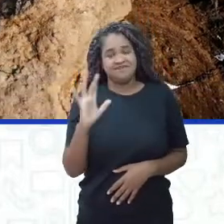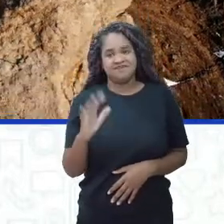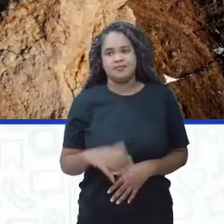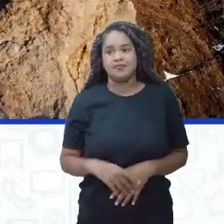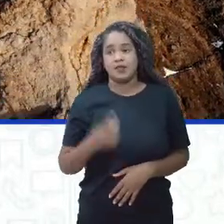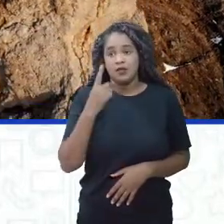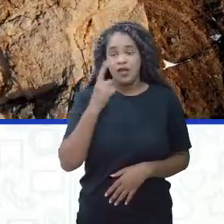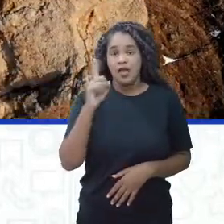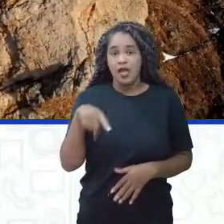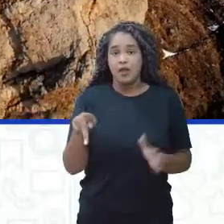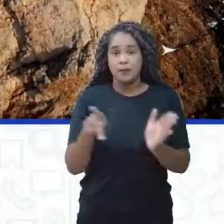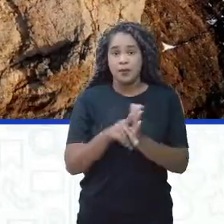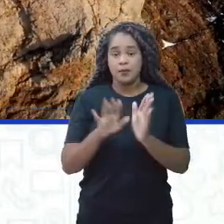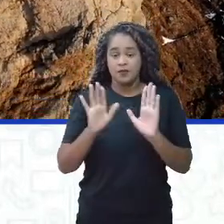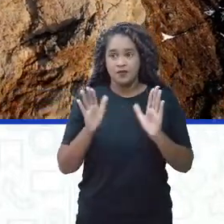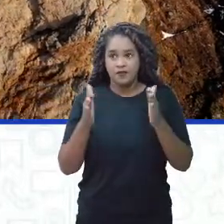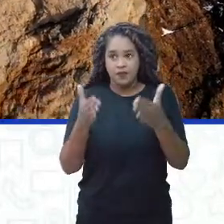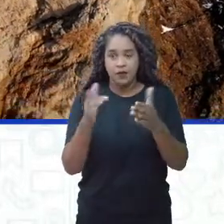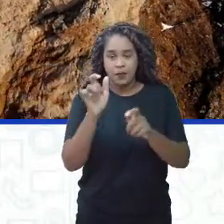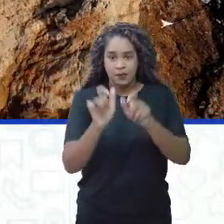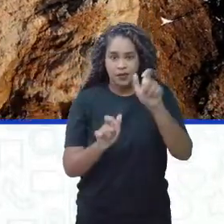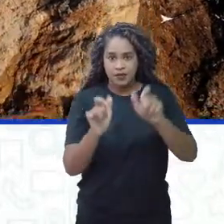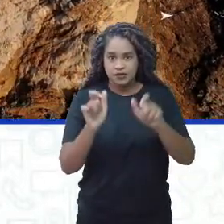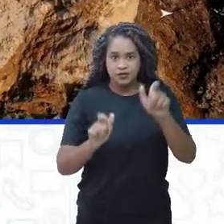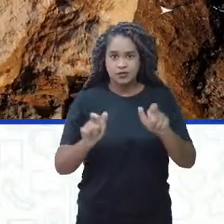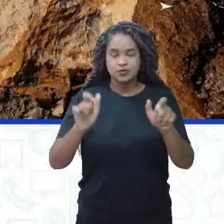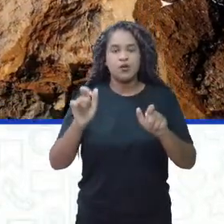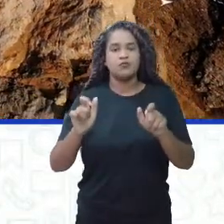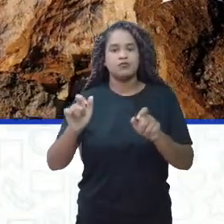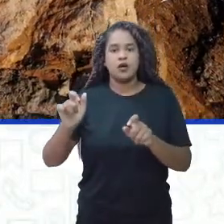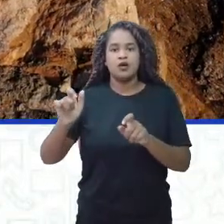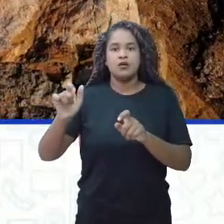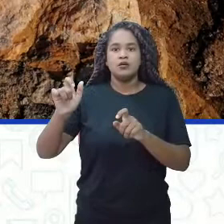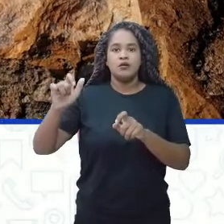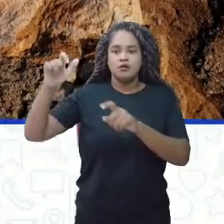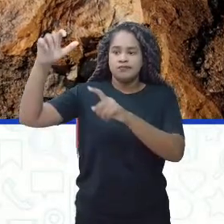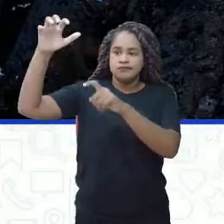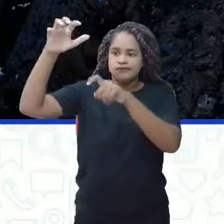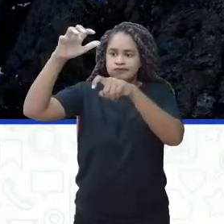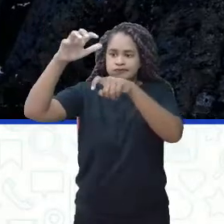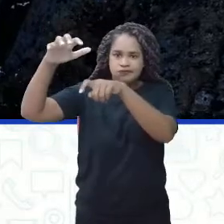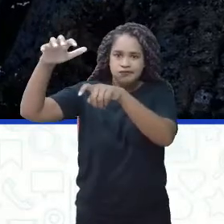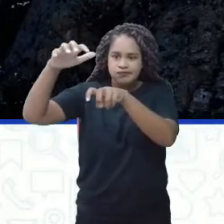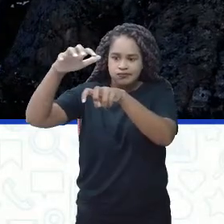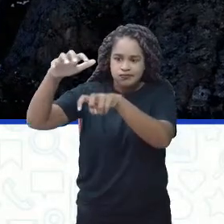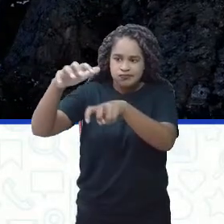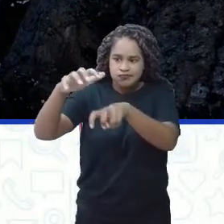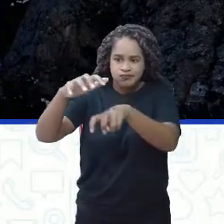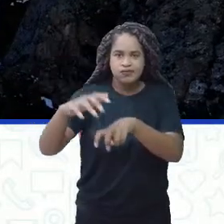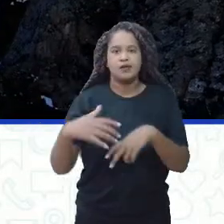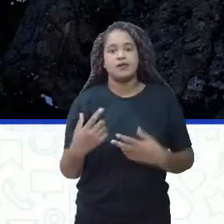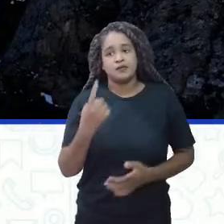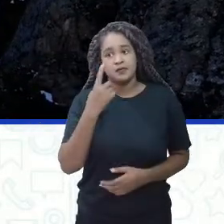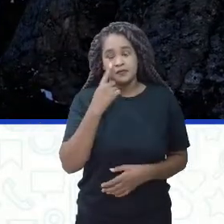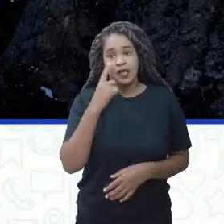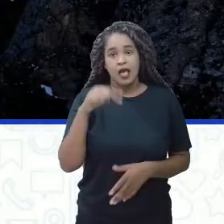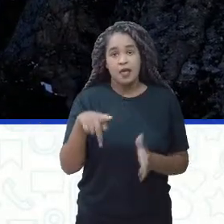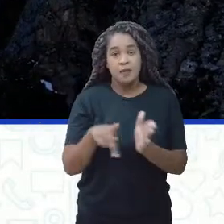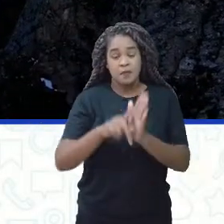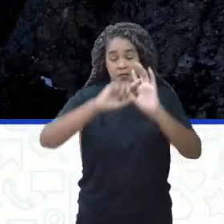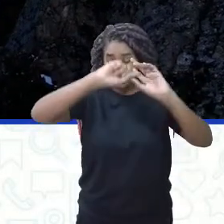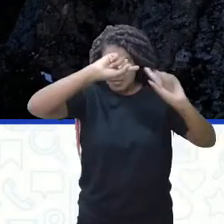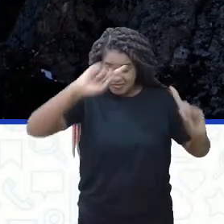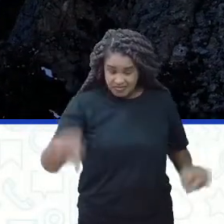somente ao público paraquedista. Trata-se de uma variação do highline, que é aquela que a gente falou que é a mais desafiadora,